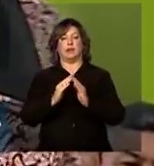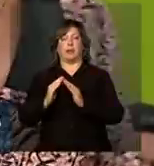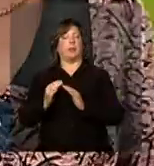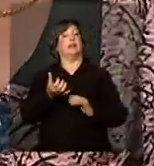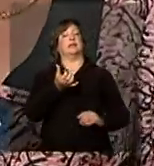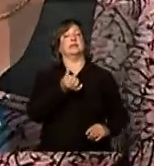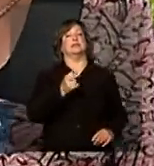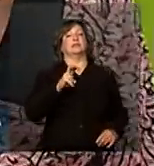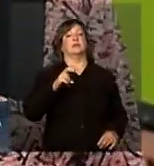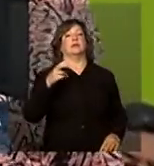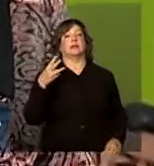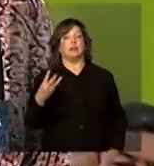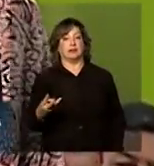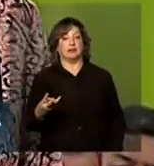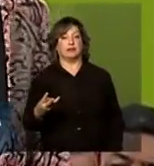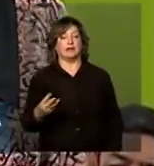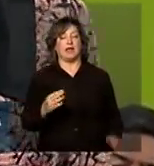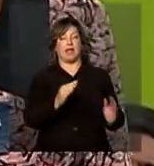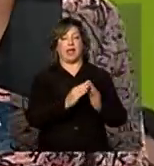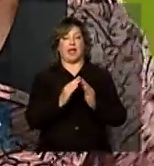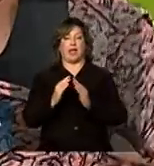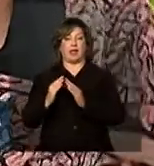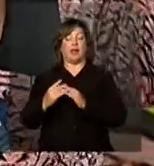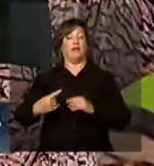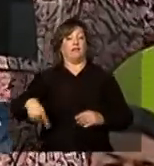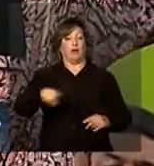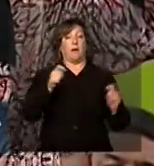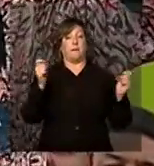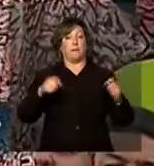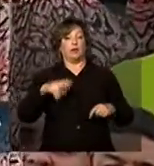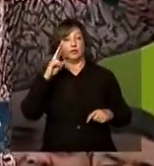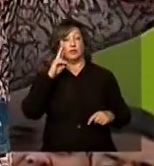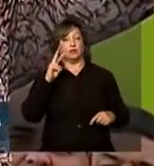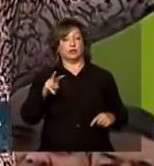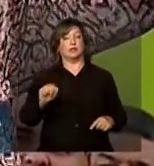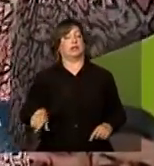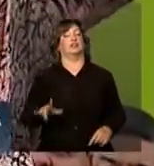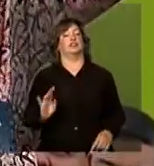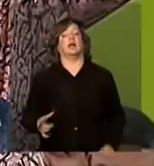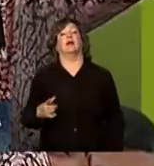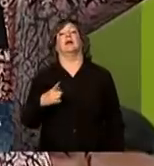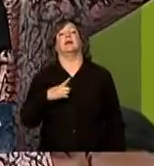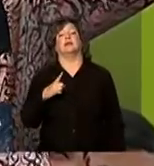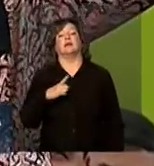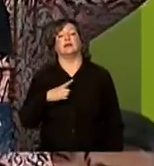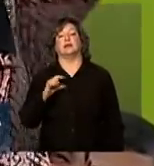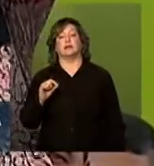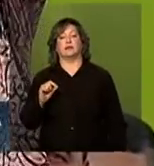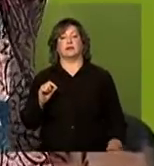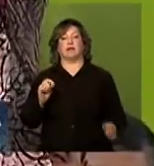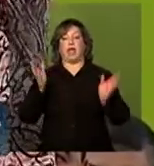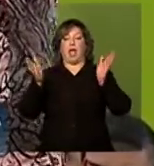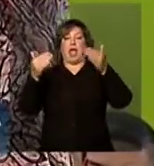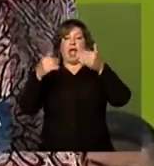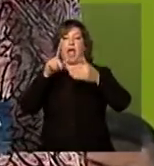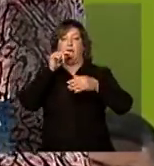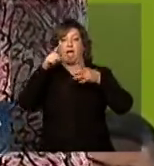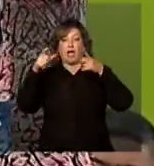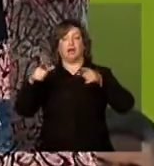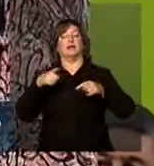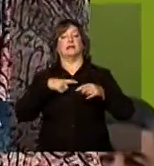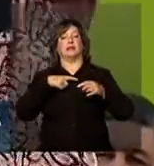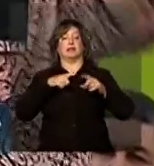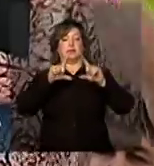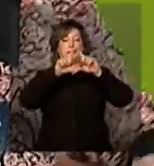653 653 vocês podde olhar Ela já tem aquela caixa d'água e a placa